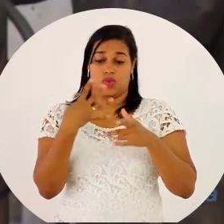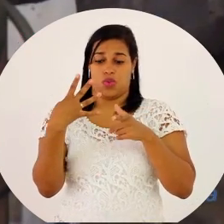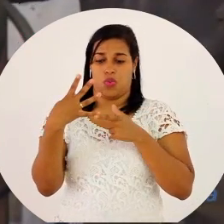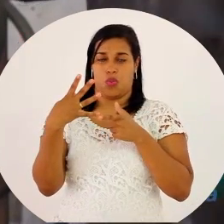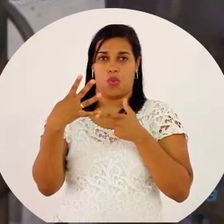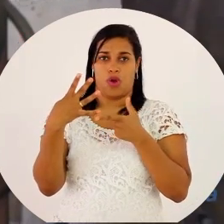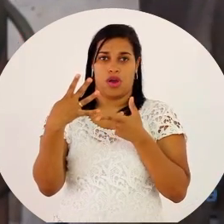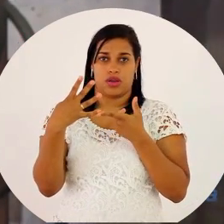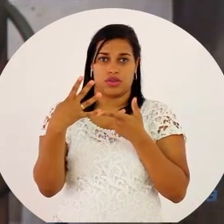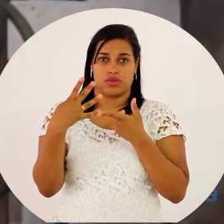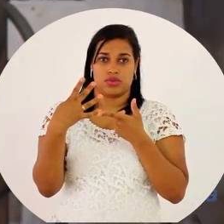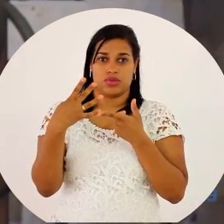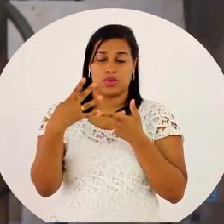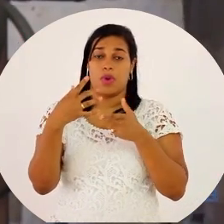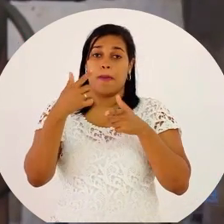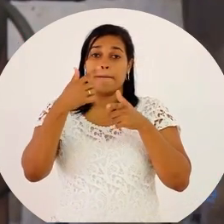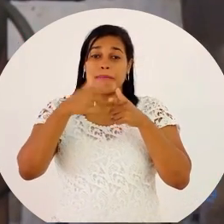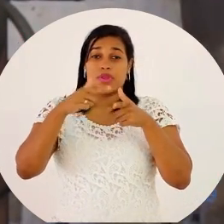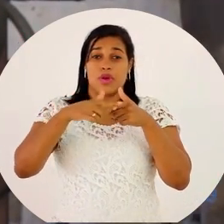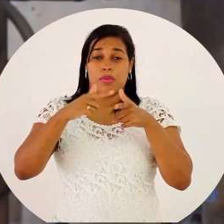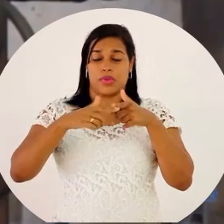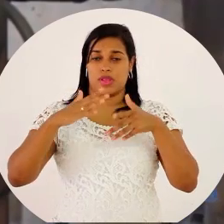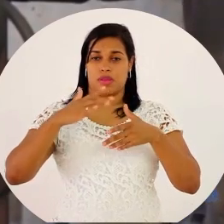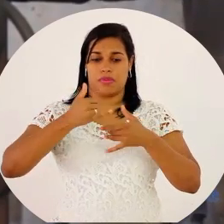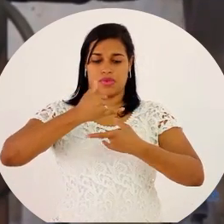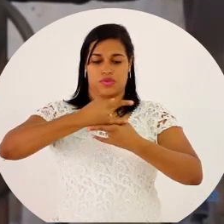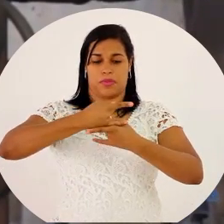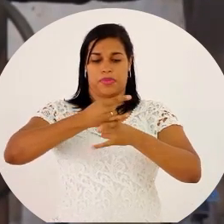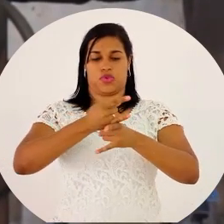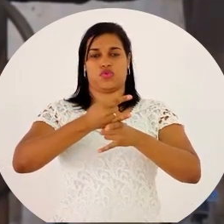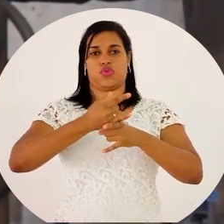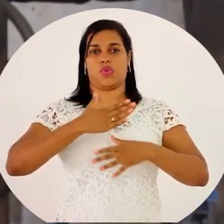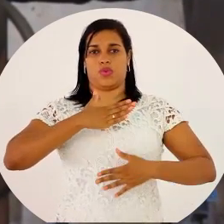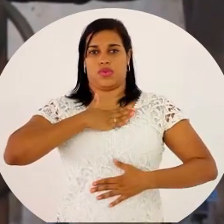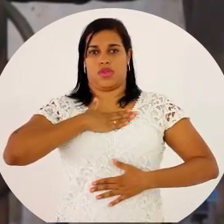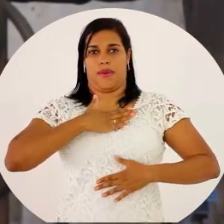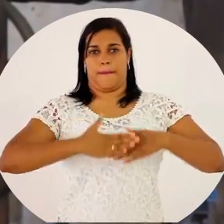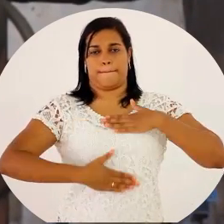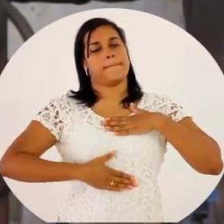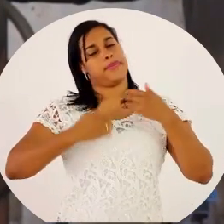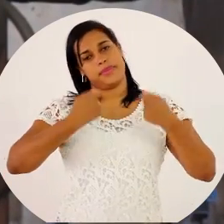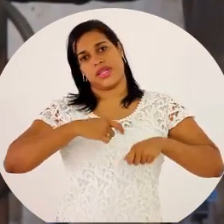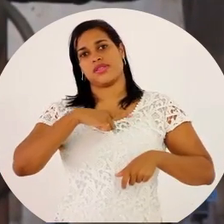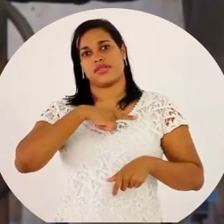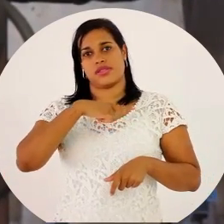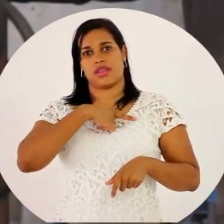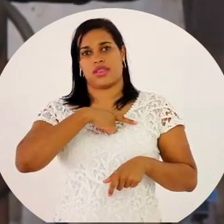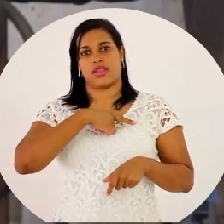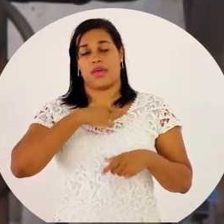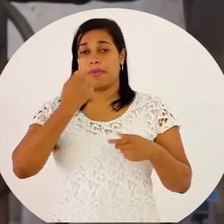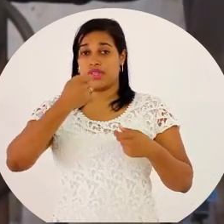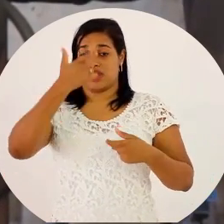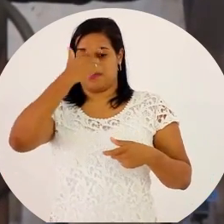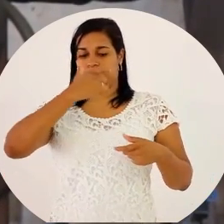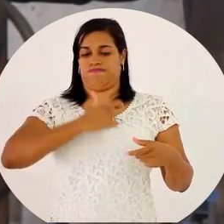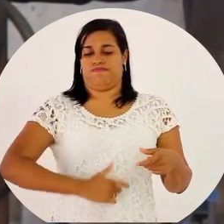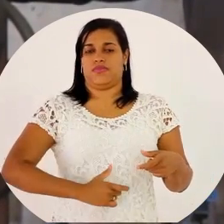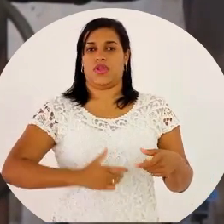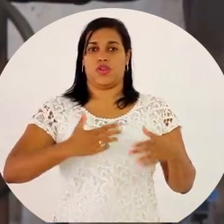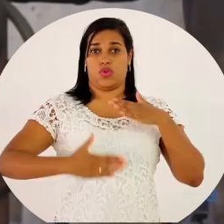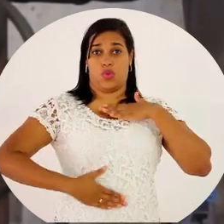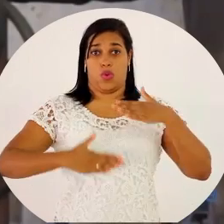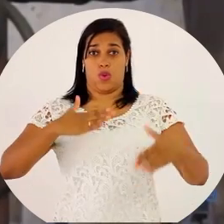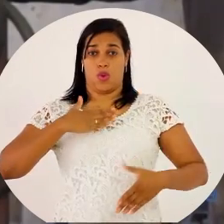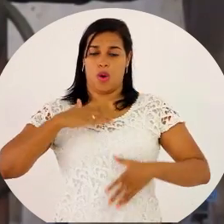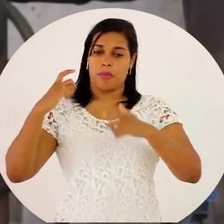nós temos são os riscos ergonômicos, os riscos posturais. A ergonomia nada mais é do que a adequação do corpo, do